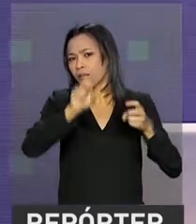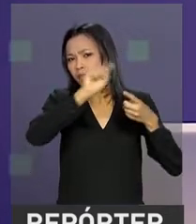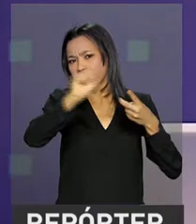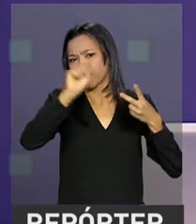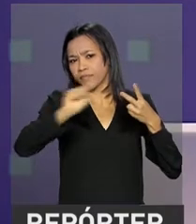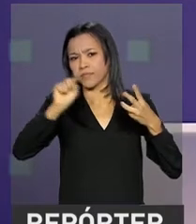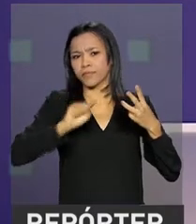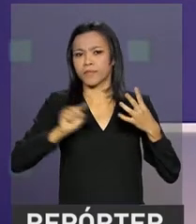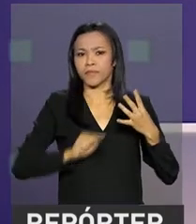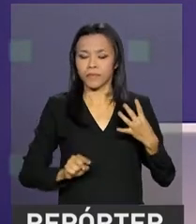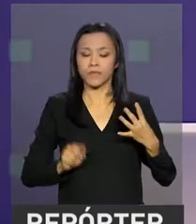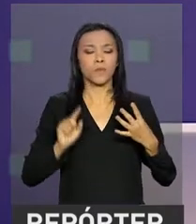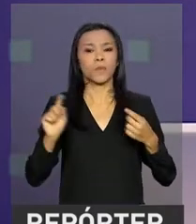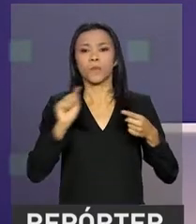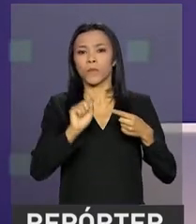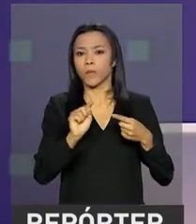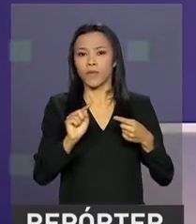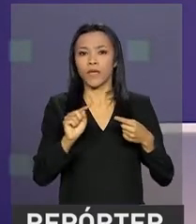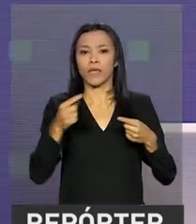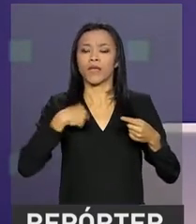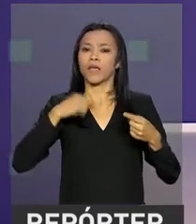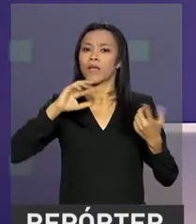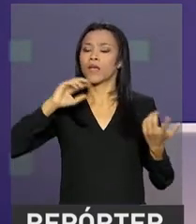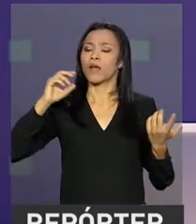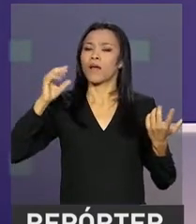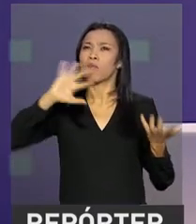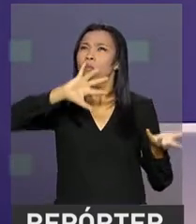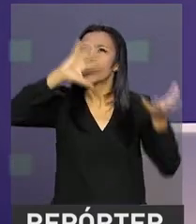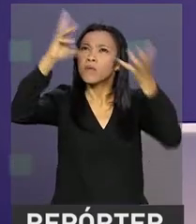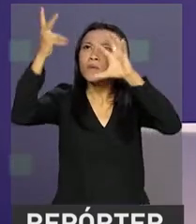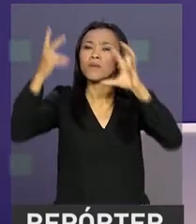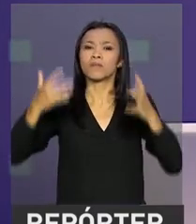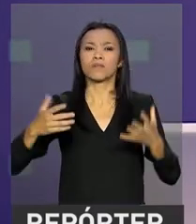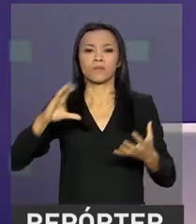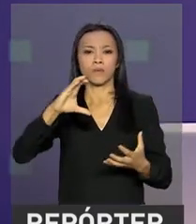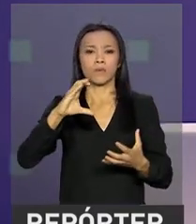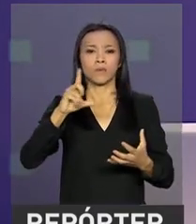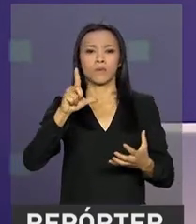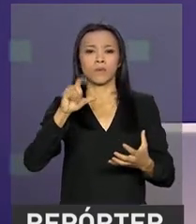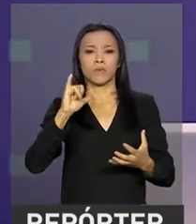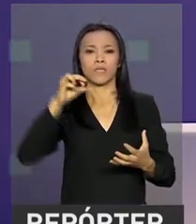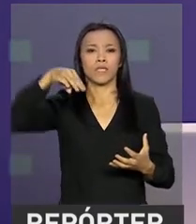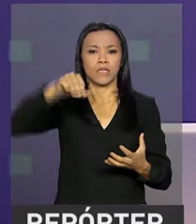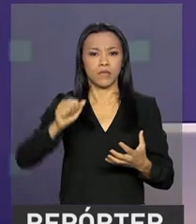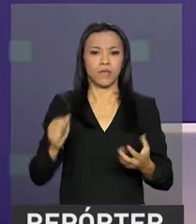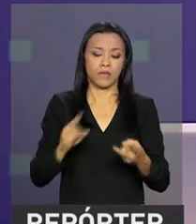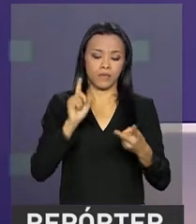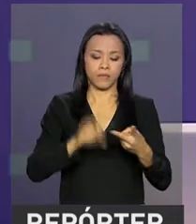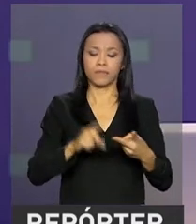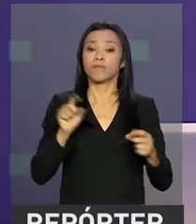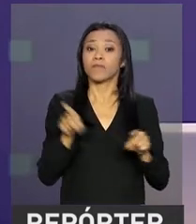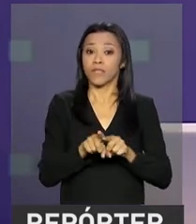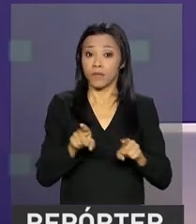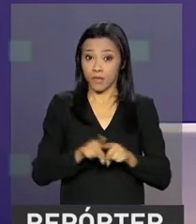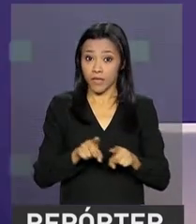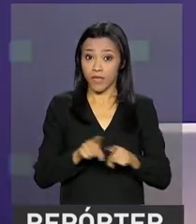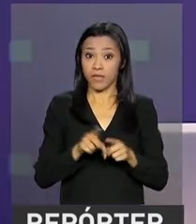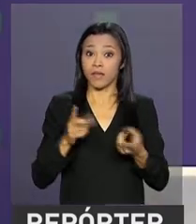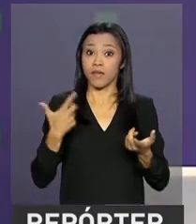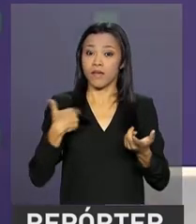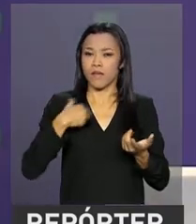do combate à mudança do clima a defesa do sistema multilateral de